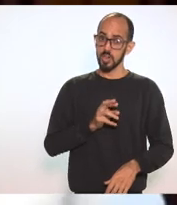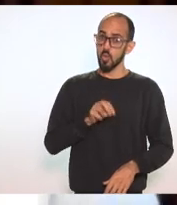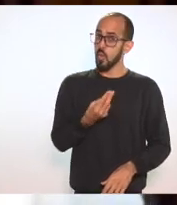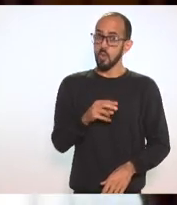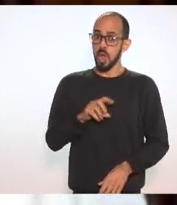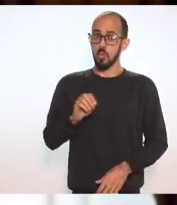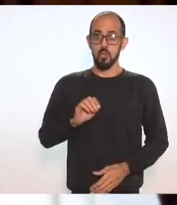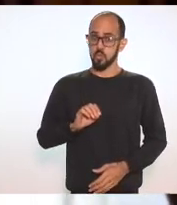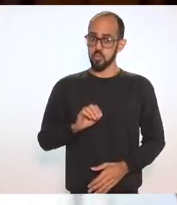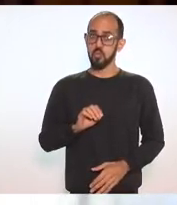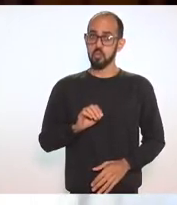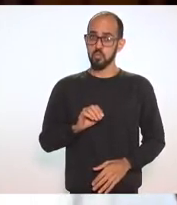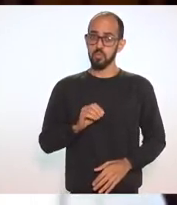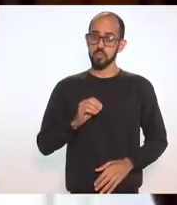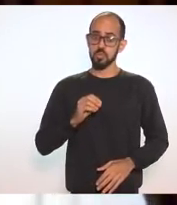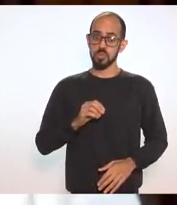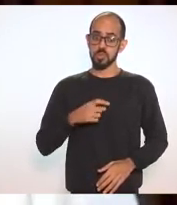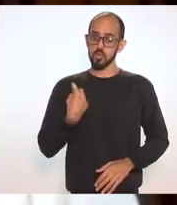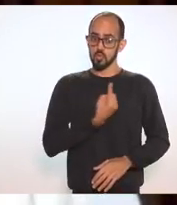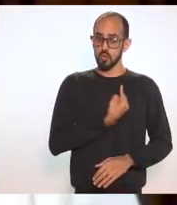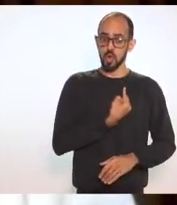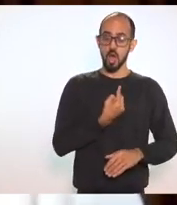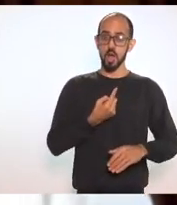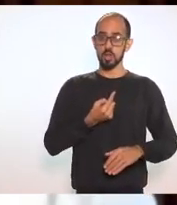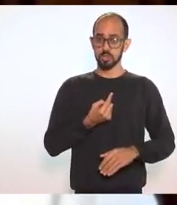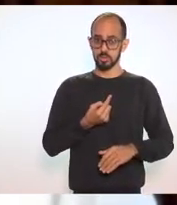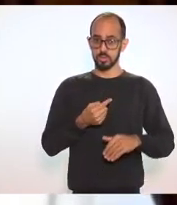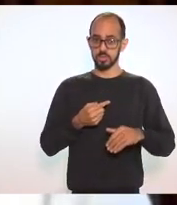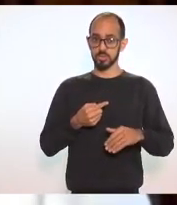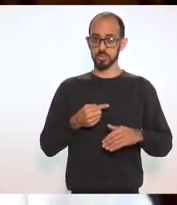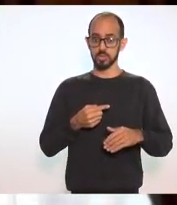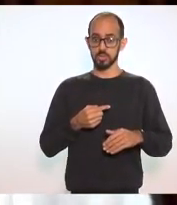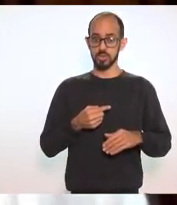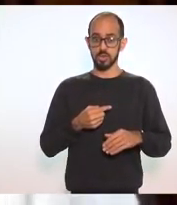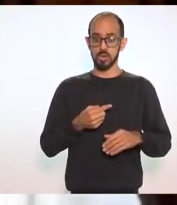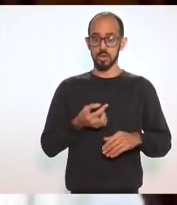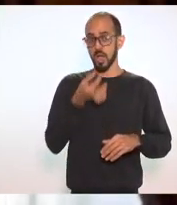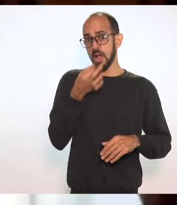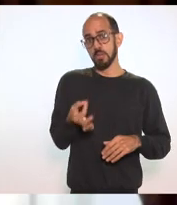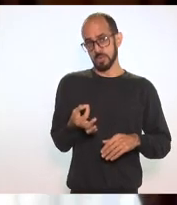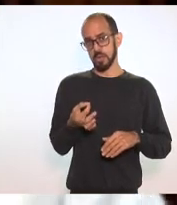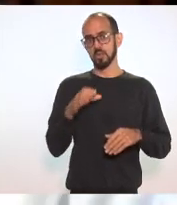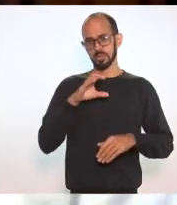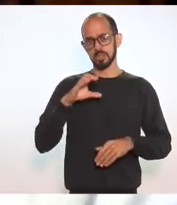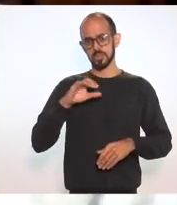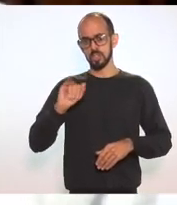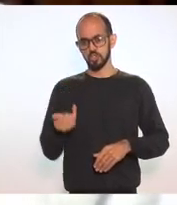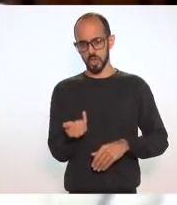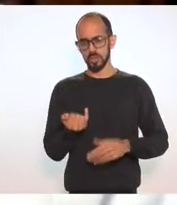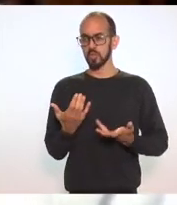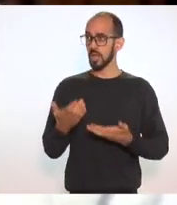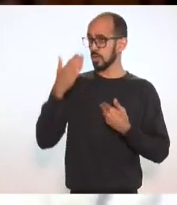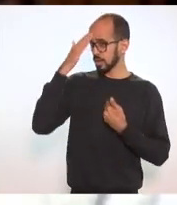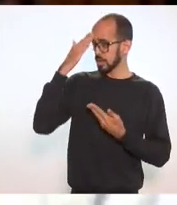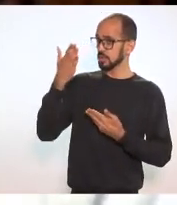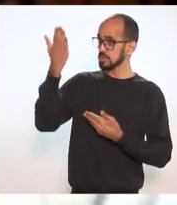senhor presidente, que o nosso posicionamento na CCJ, e eu me refiro aqui agradecendo Vossa Excelência, porque, mais uma vez,